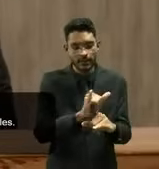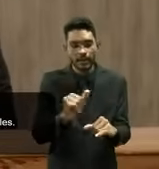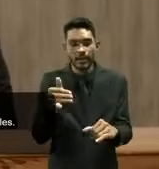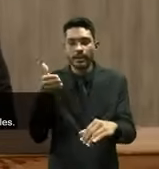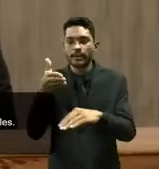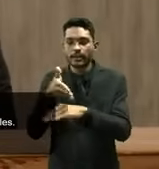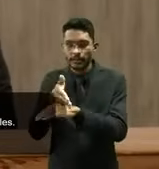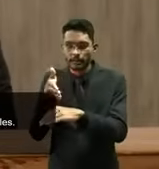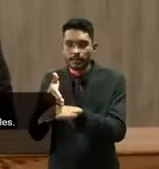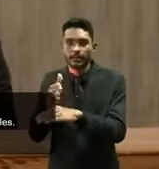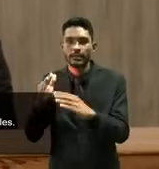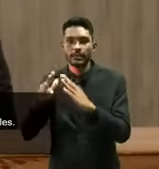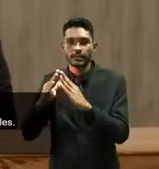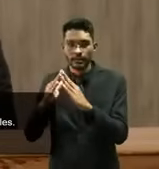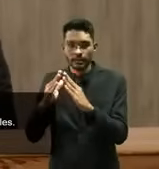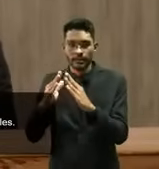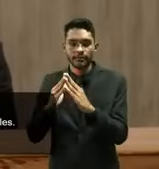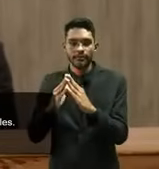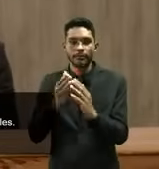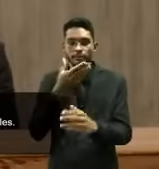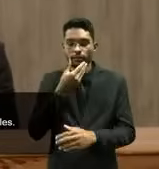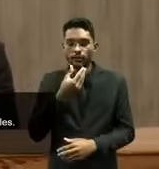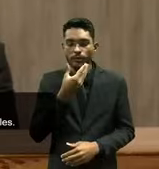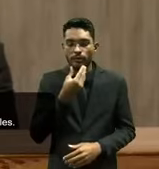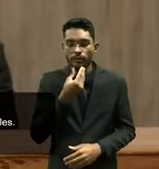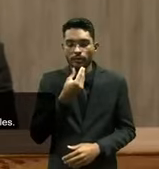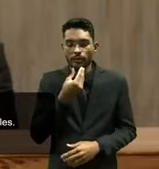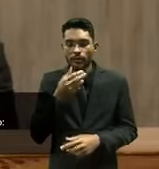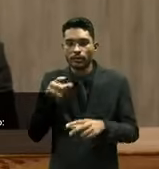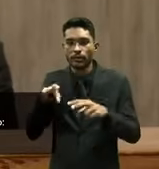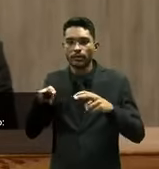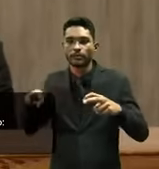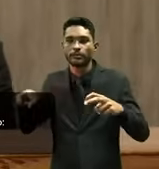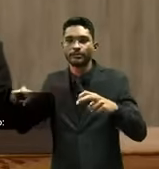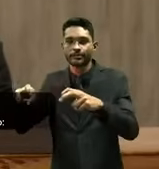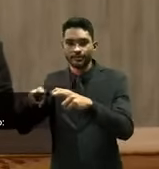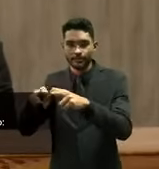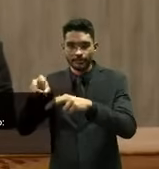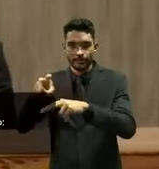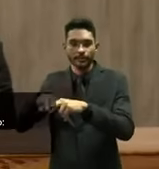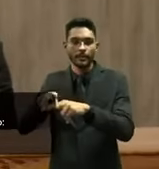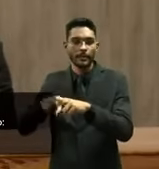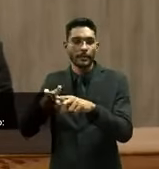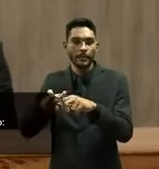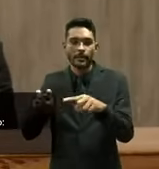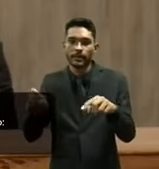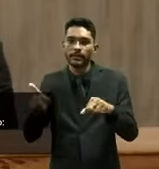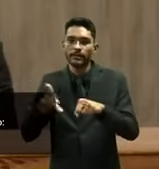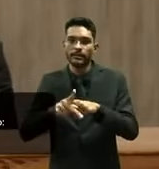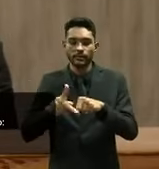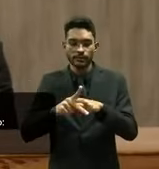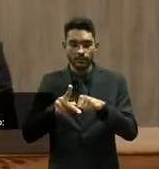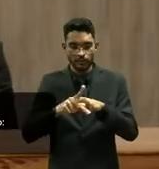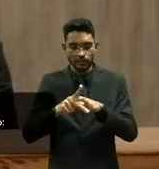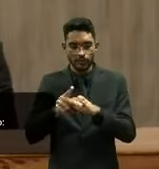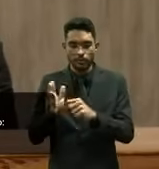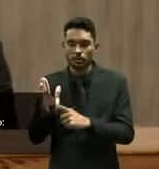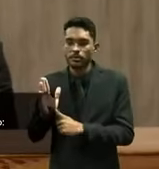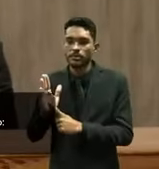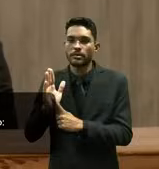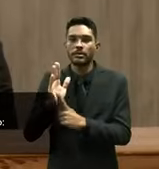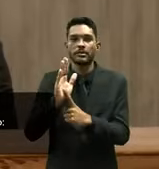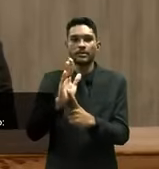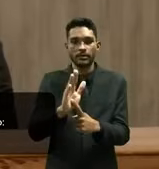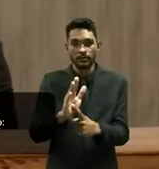de varões incircuncisos e comestes com eles mas Pedro começou a fazer-lhes uma exposição por